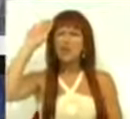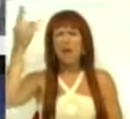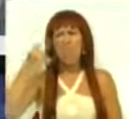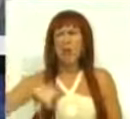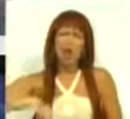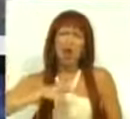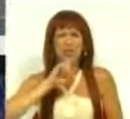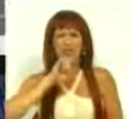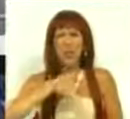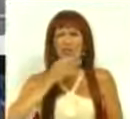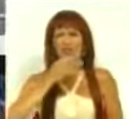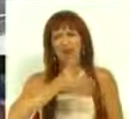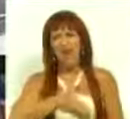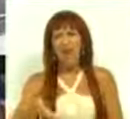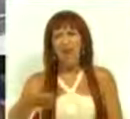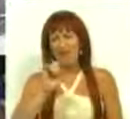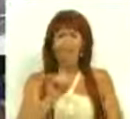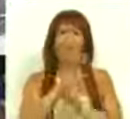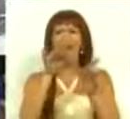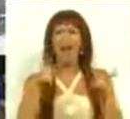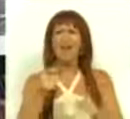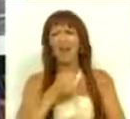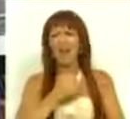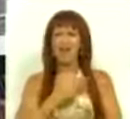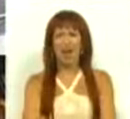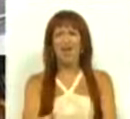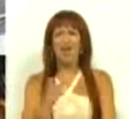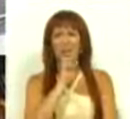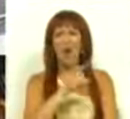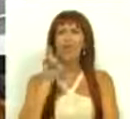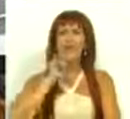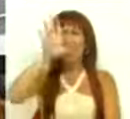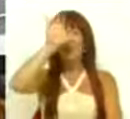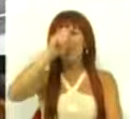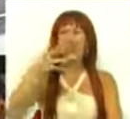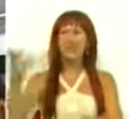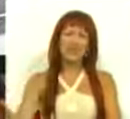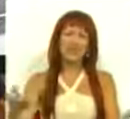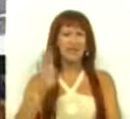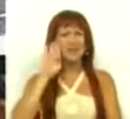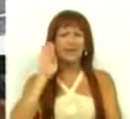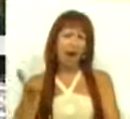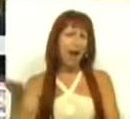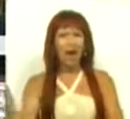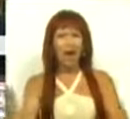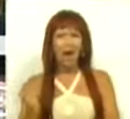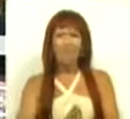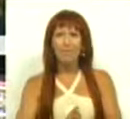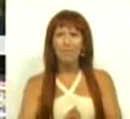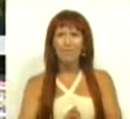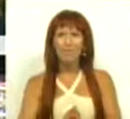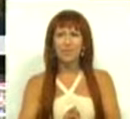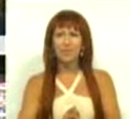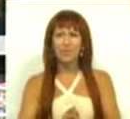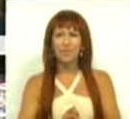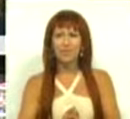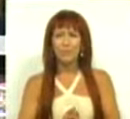sabe, e nós podemos falar claro nesta casa. A senhora Ministra sabe